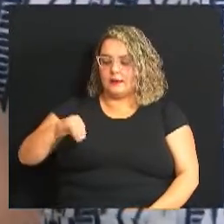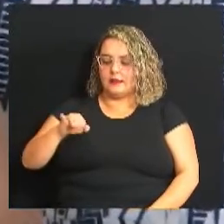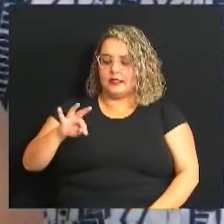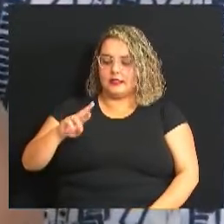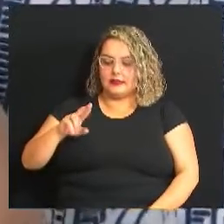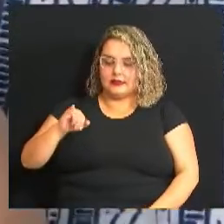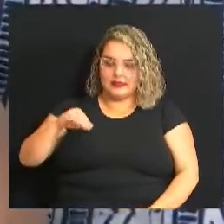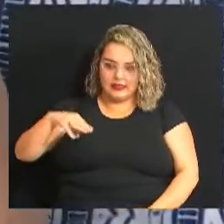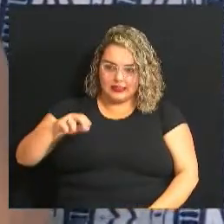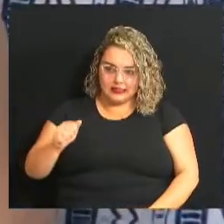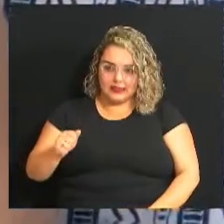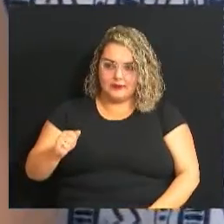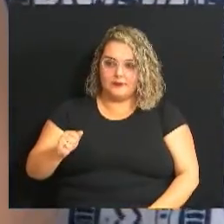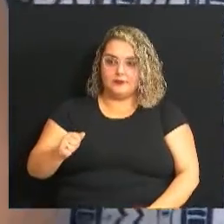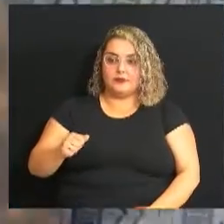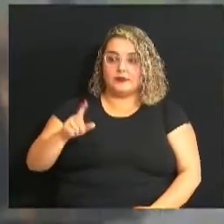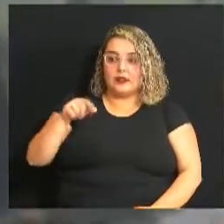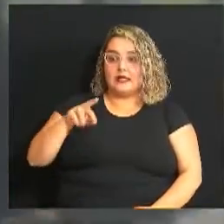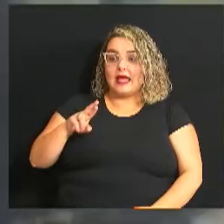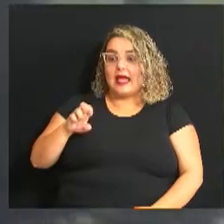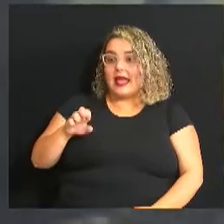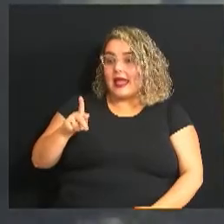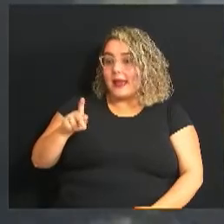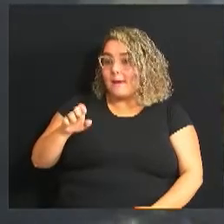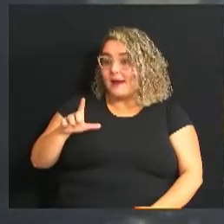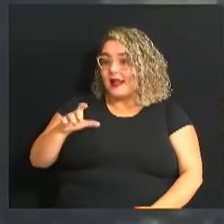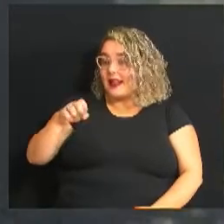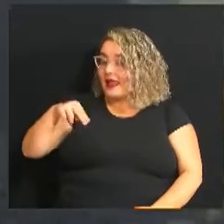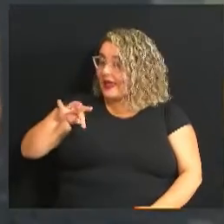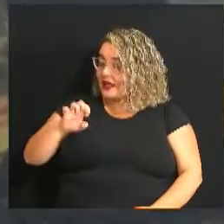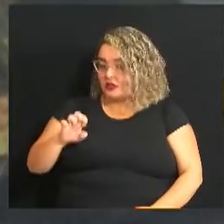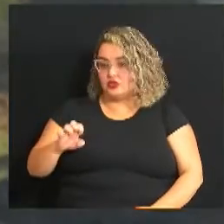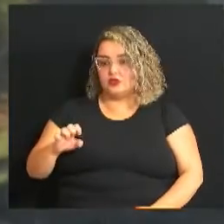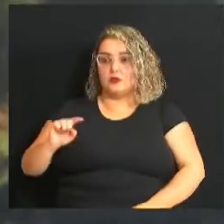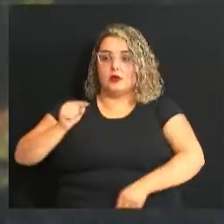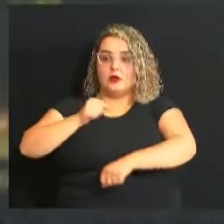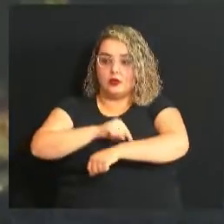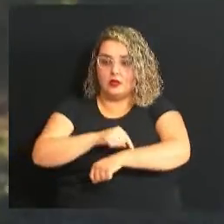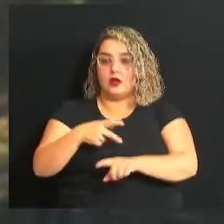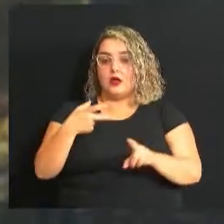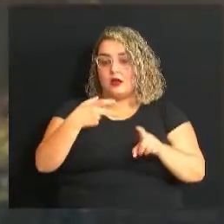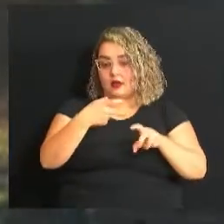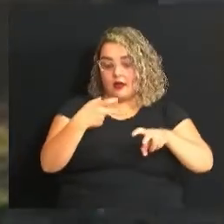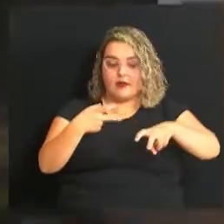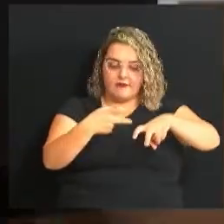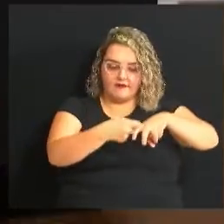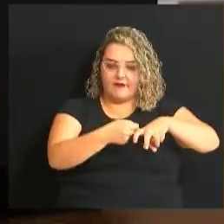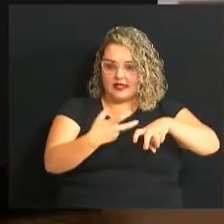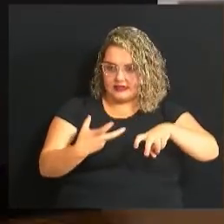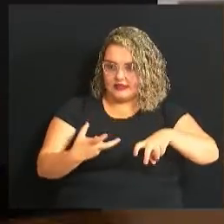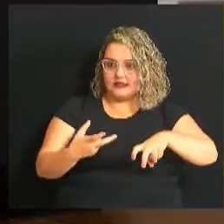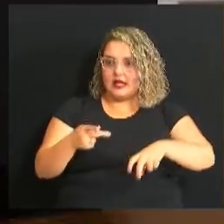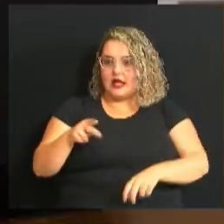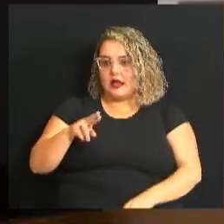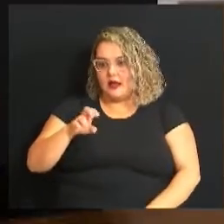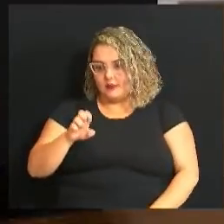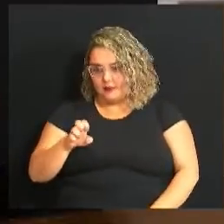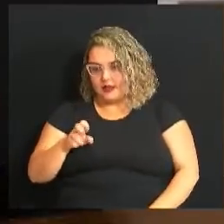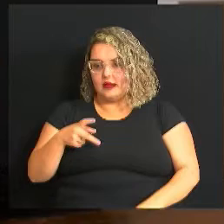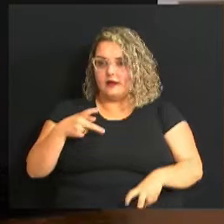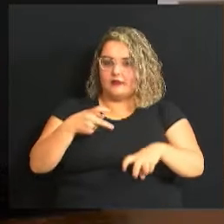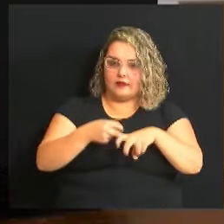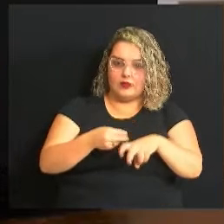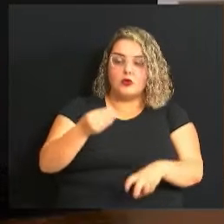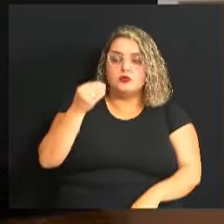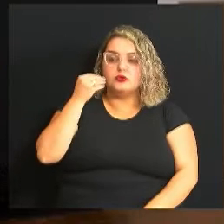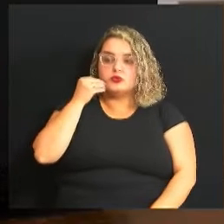tem ação repelente para mosquito. A gente tem a possibilidade da vacina da leishmaniose. Pré-vacina tem que ser feito um teste,